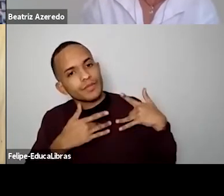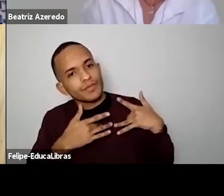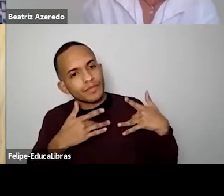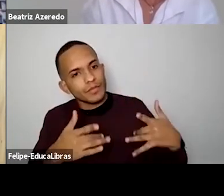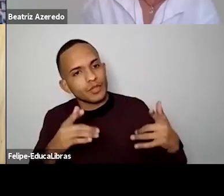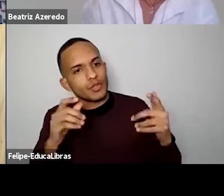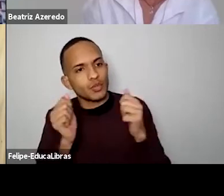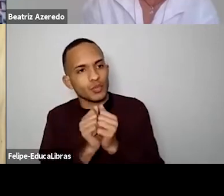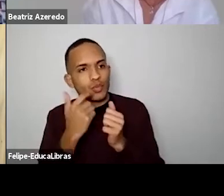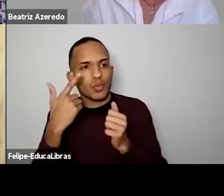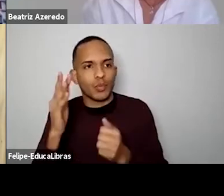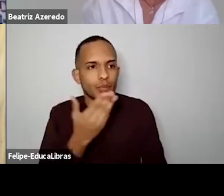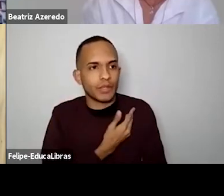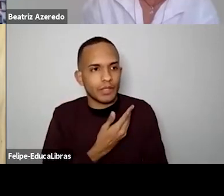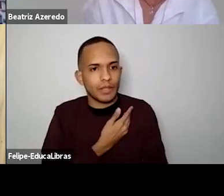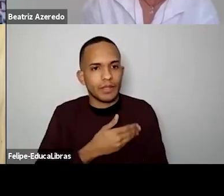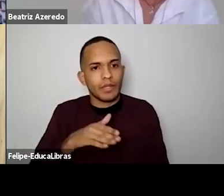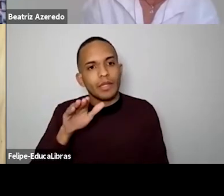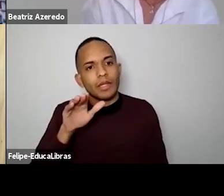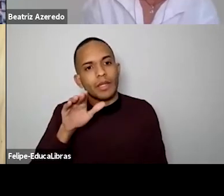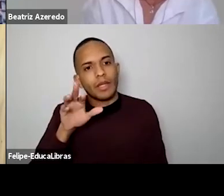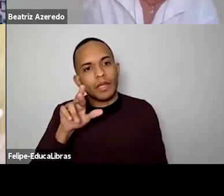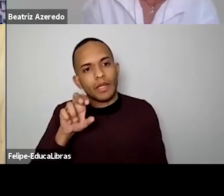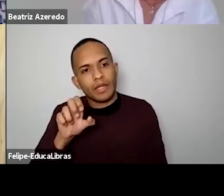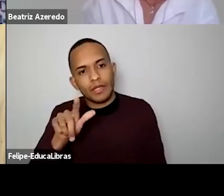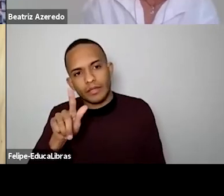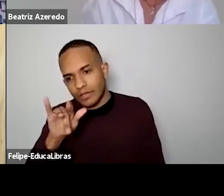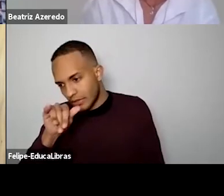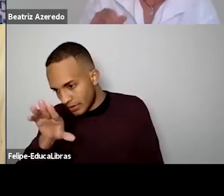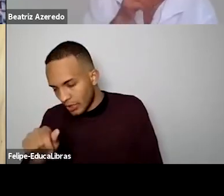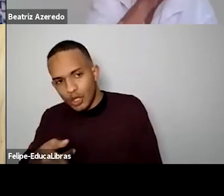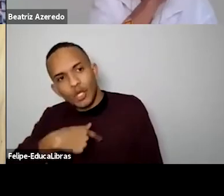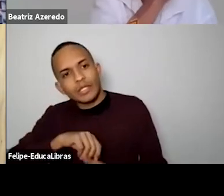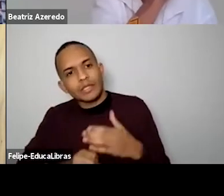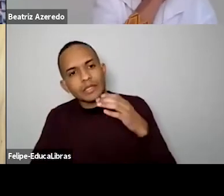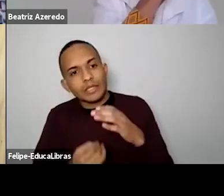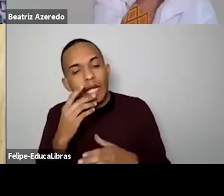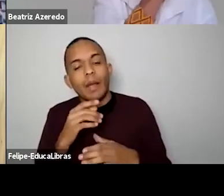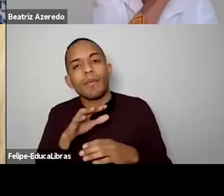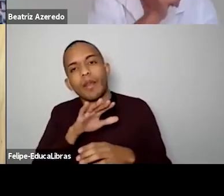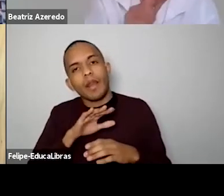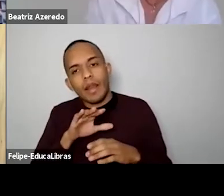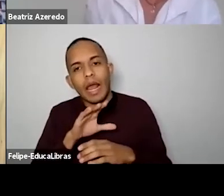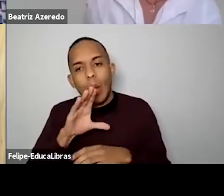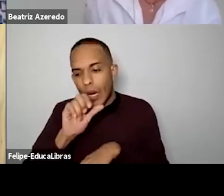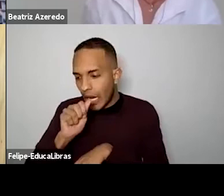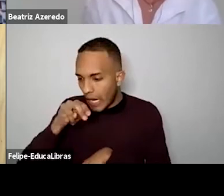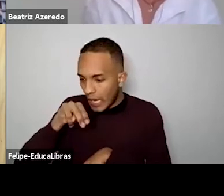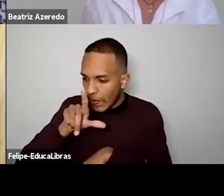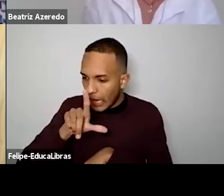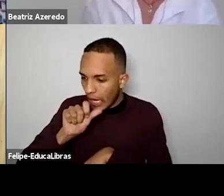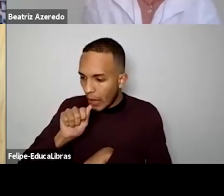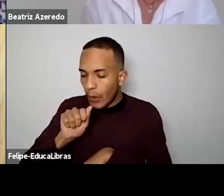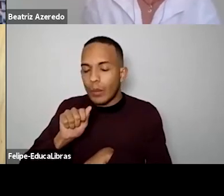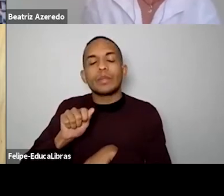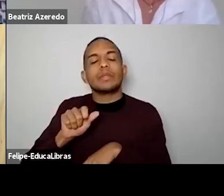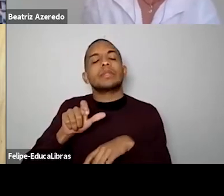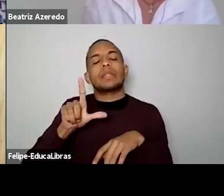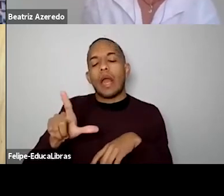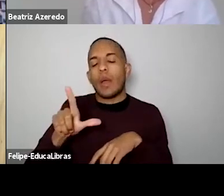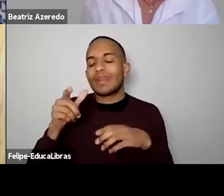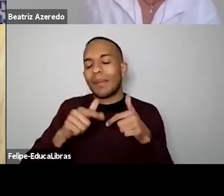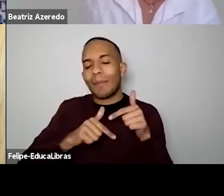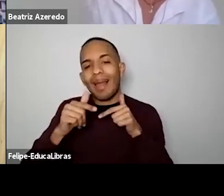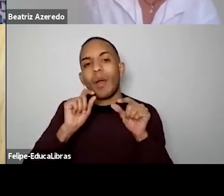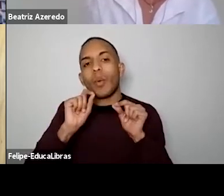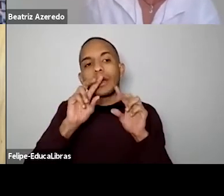uma outra amiga, que é a Tatiana Loureiro, a gente criou um canal justamente para trabalhar essa questão de falar de doação. Então, a